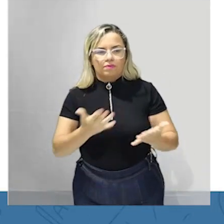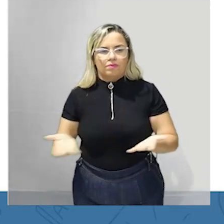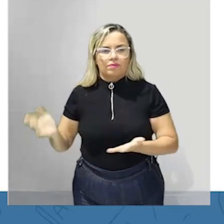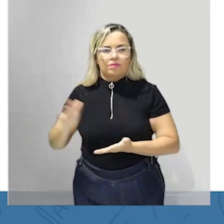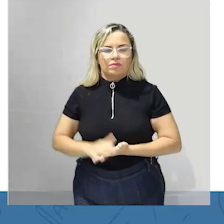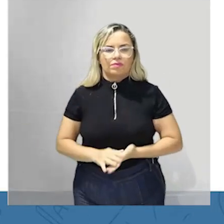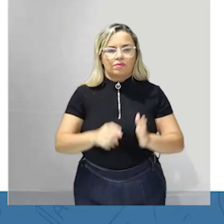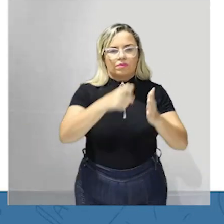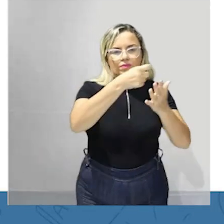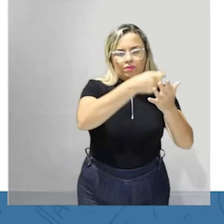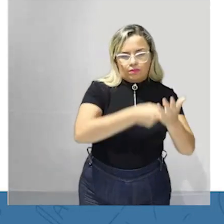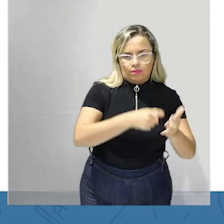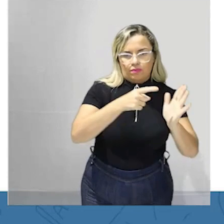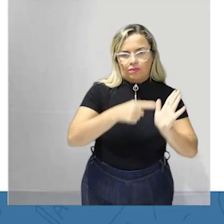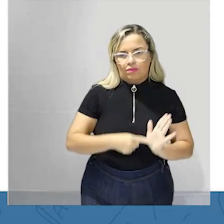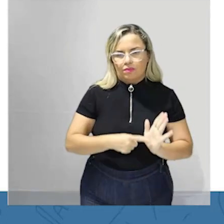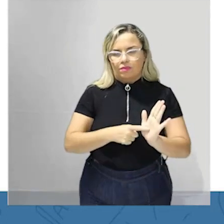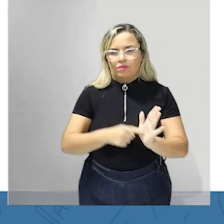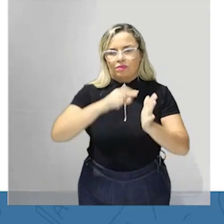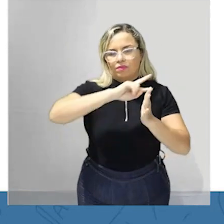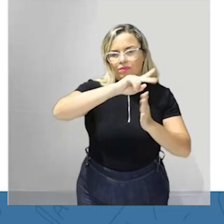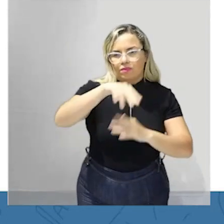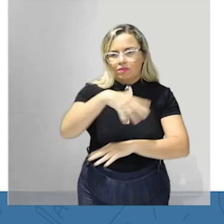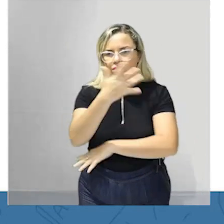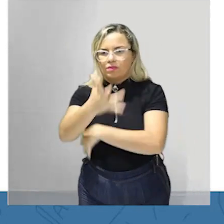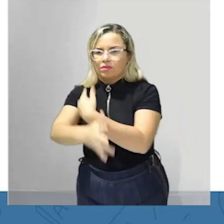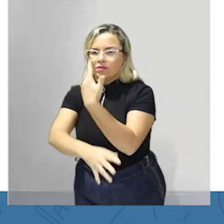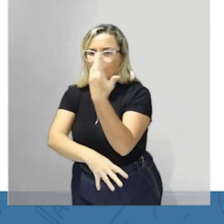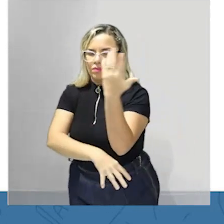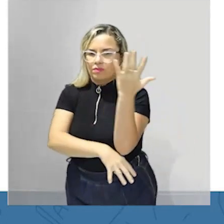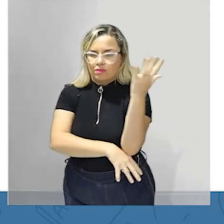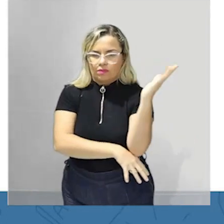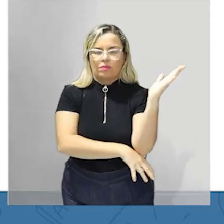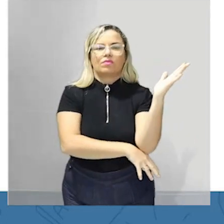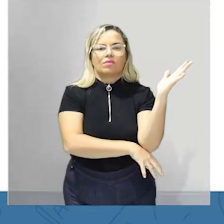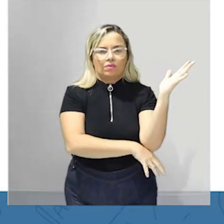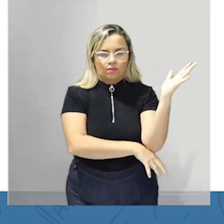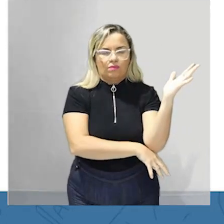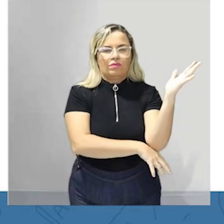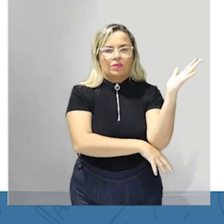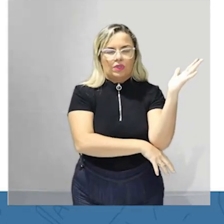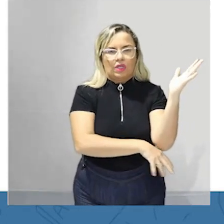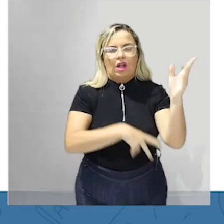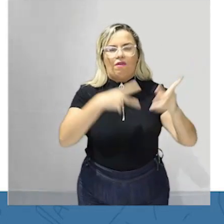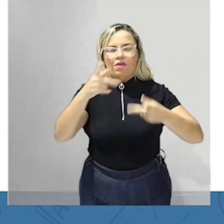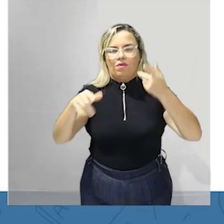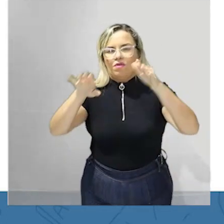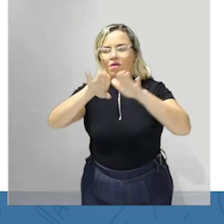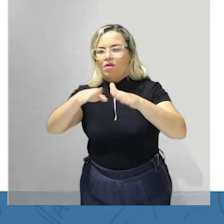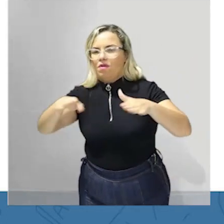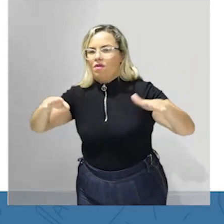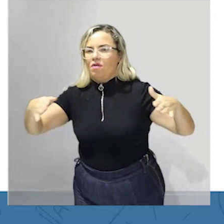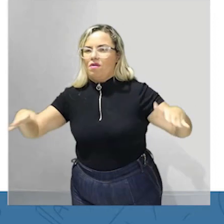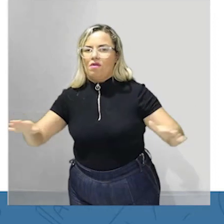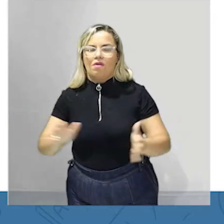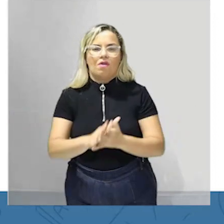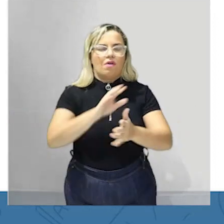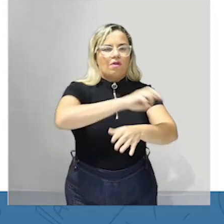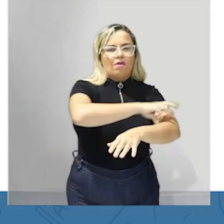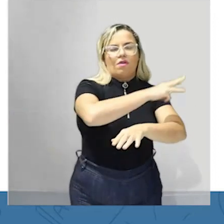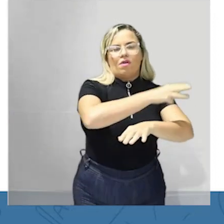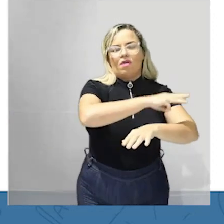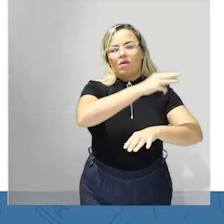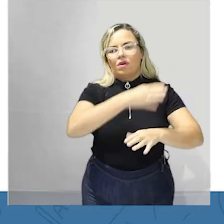O texto, através da apresentação de diversas paisagens, ela fala do mar, né? Ela fala das montanhas,